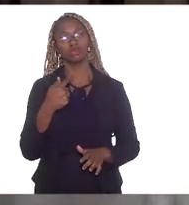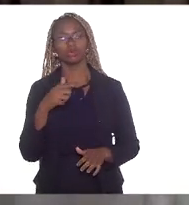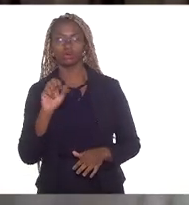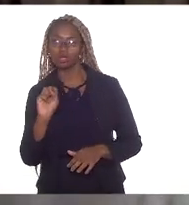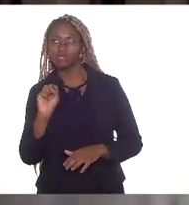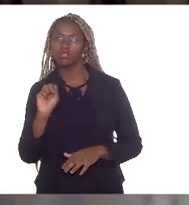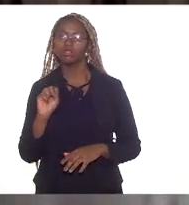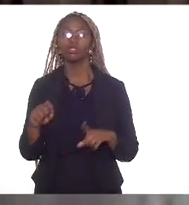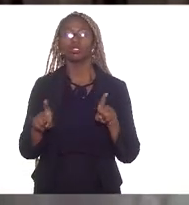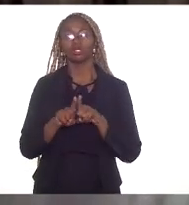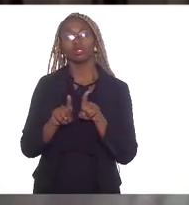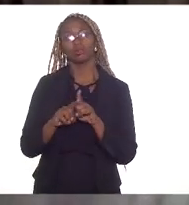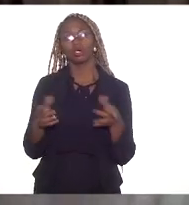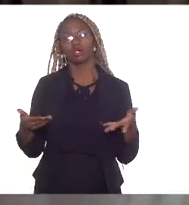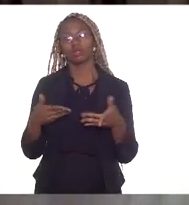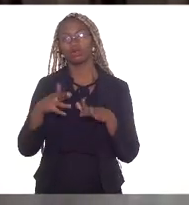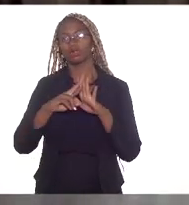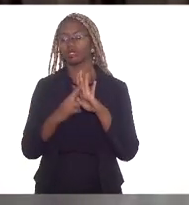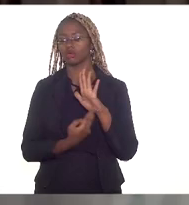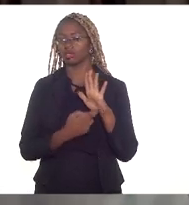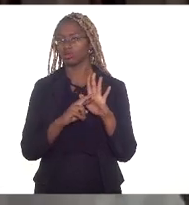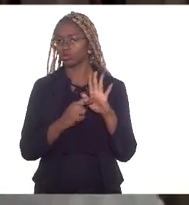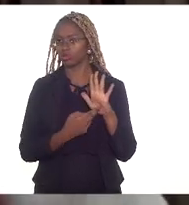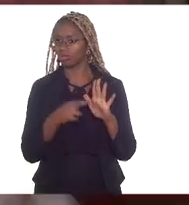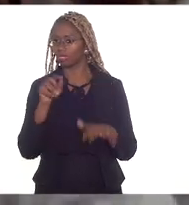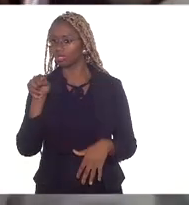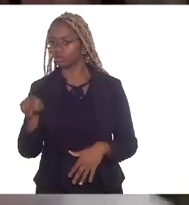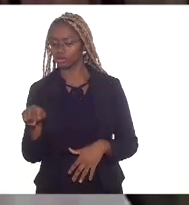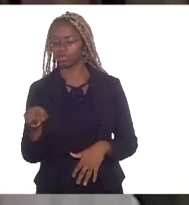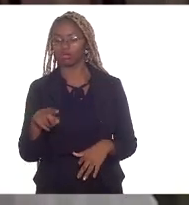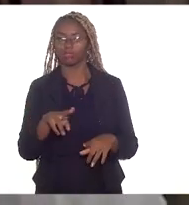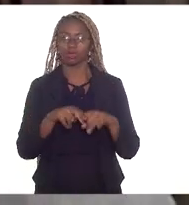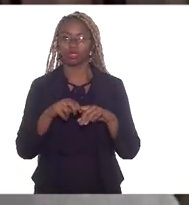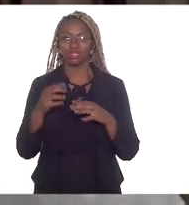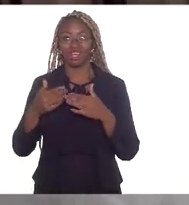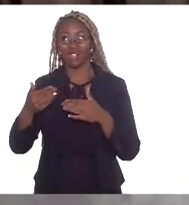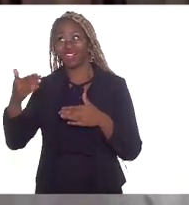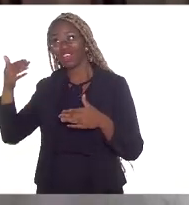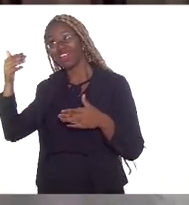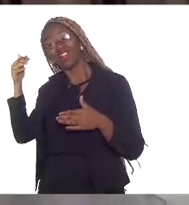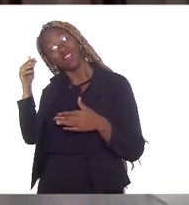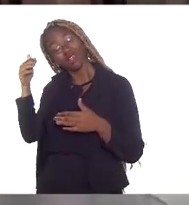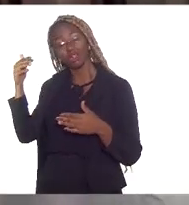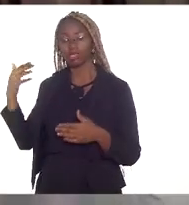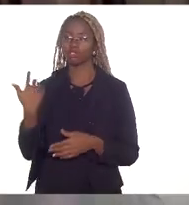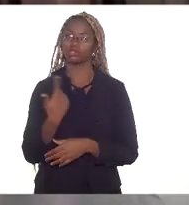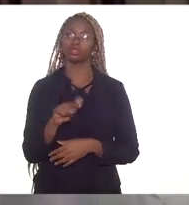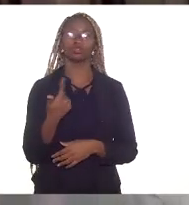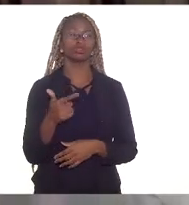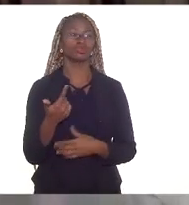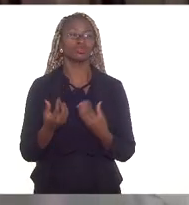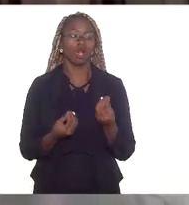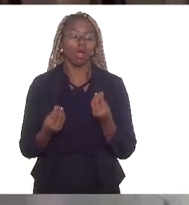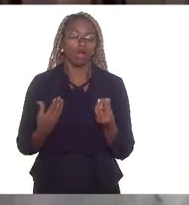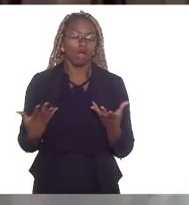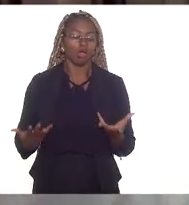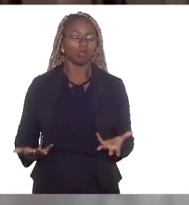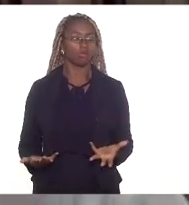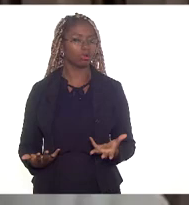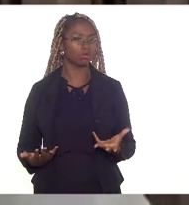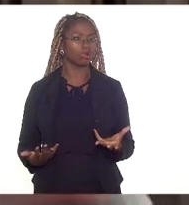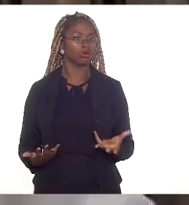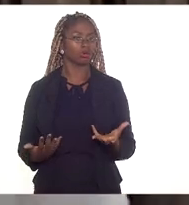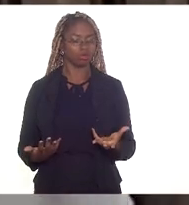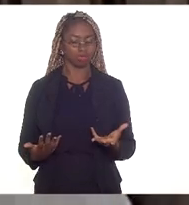agora a própria regulamentação dela, que naquele momento lá atrás nós não tínhamos condições